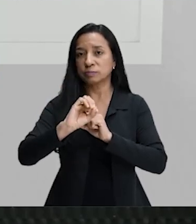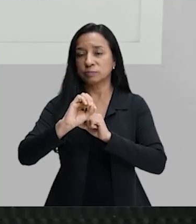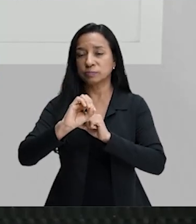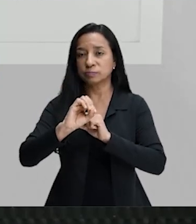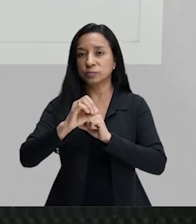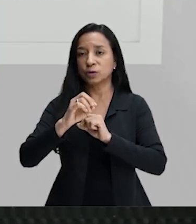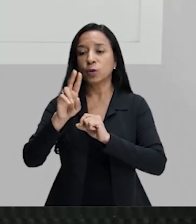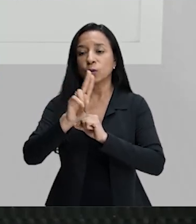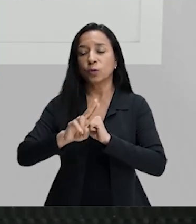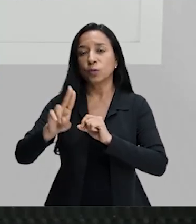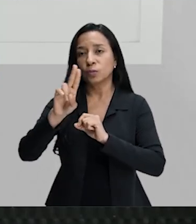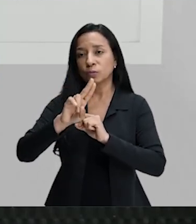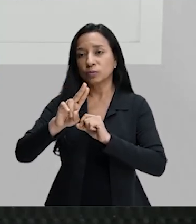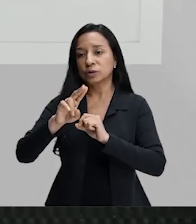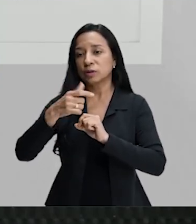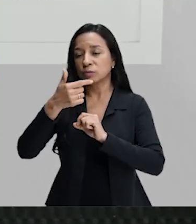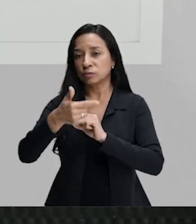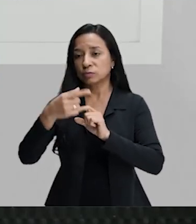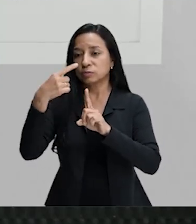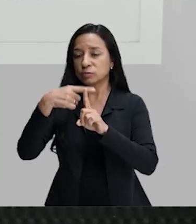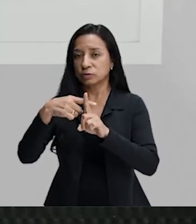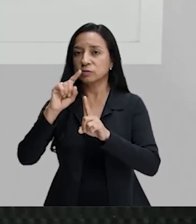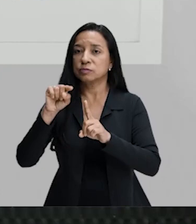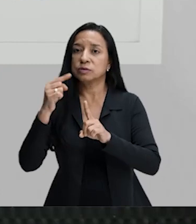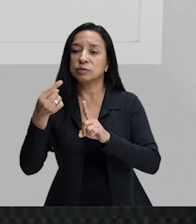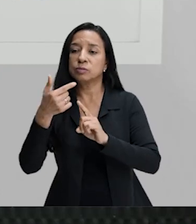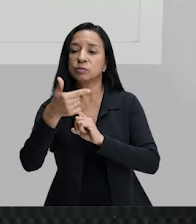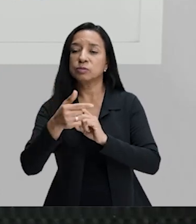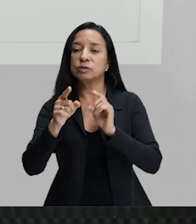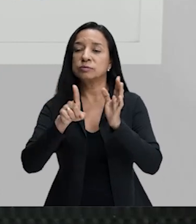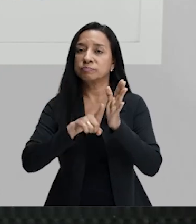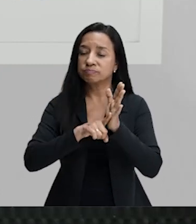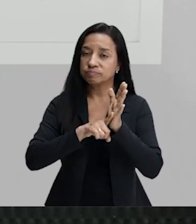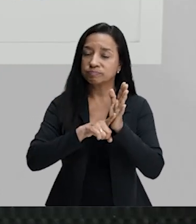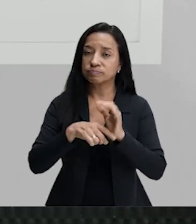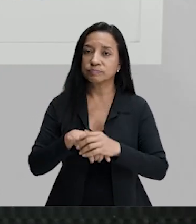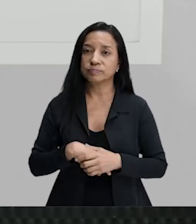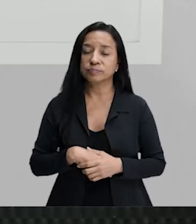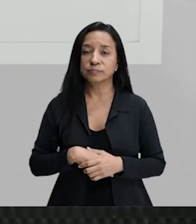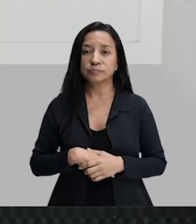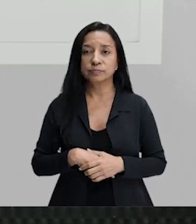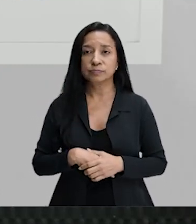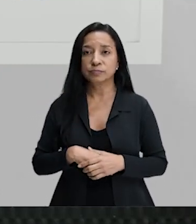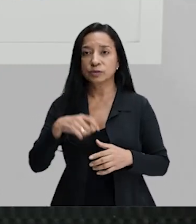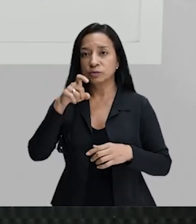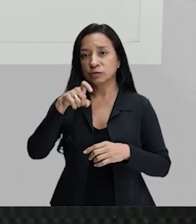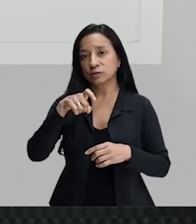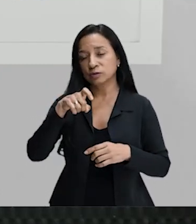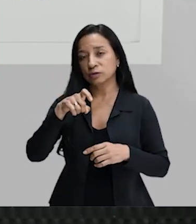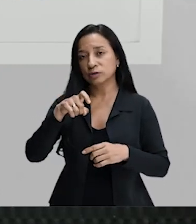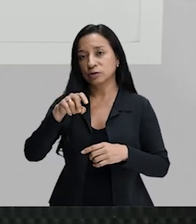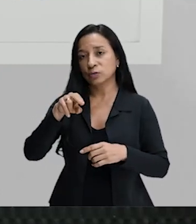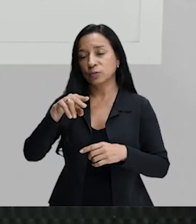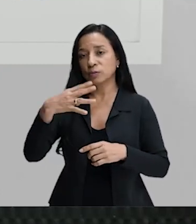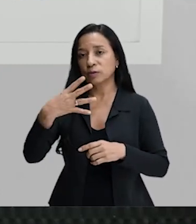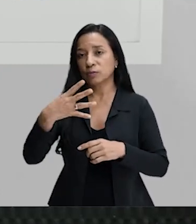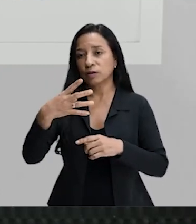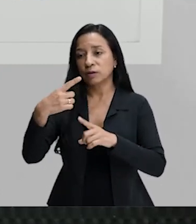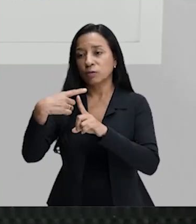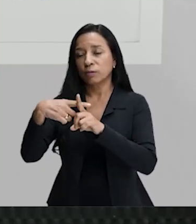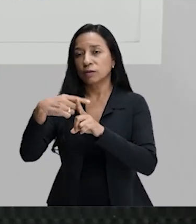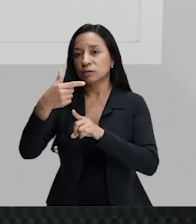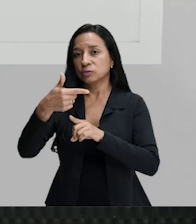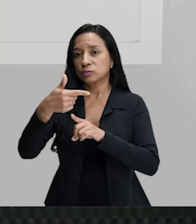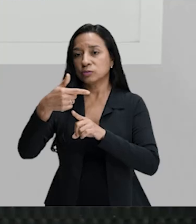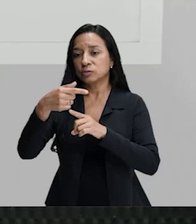2 positivo e depois o 2 negativo. Então, x vai ser igual a 4 mais 2 dividido por 2.